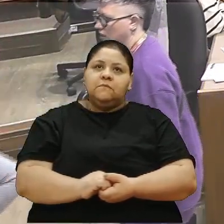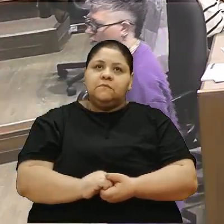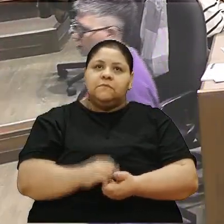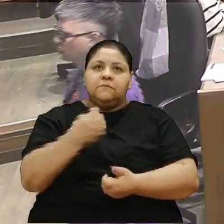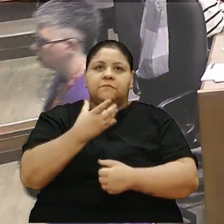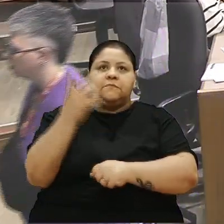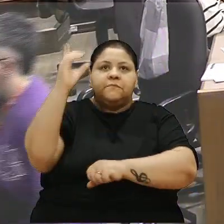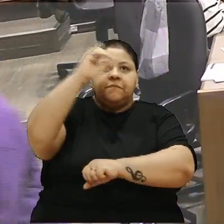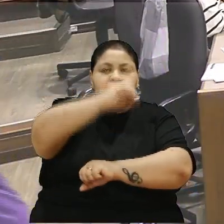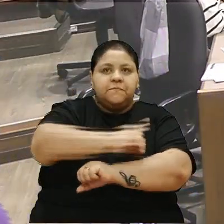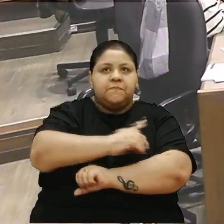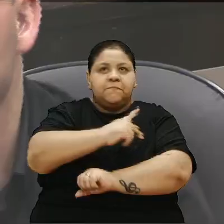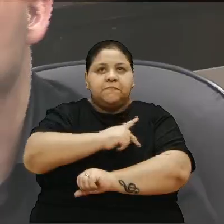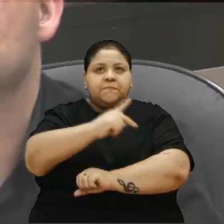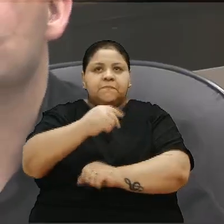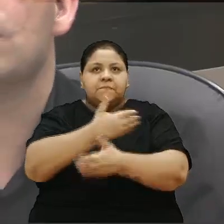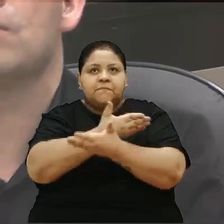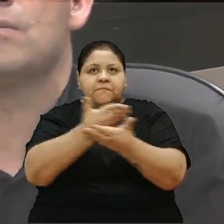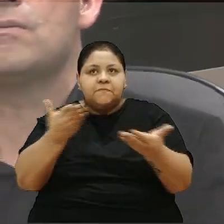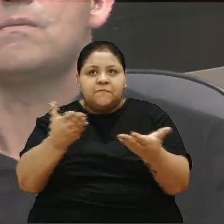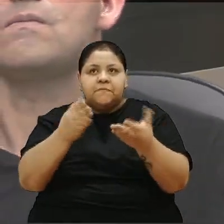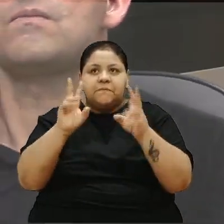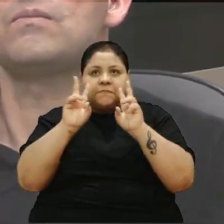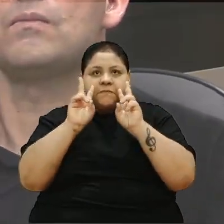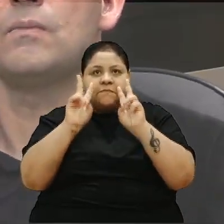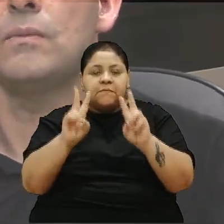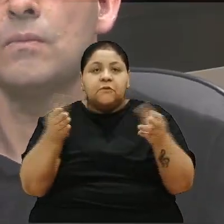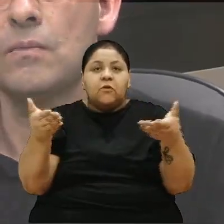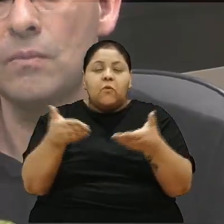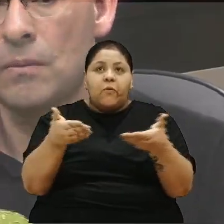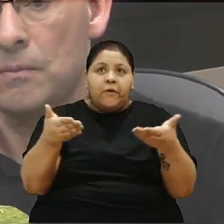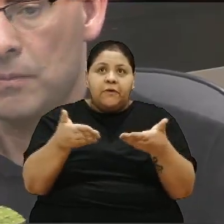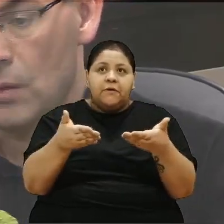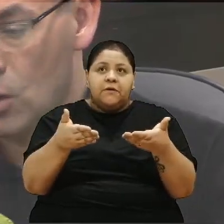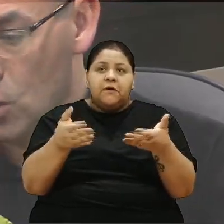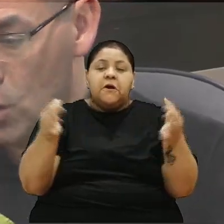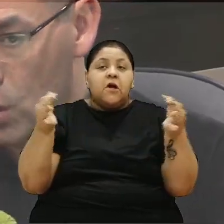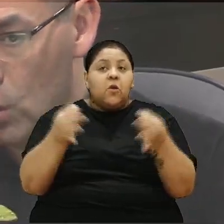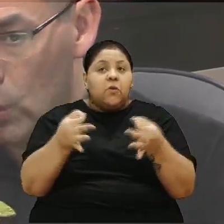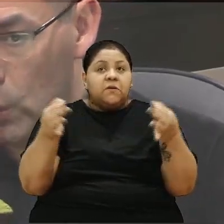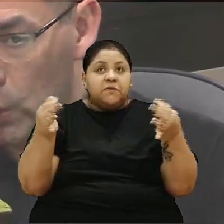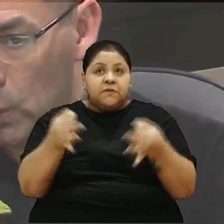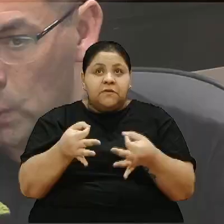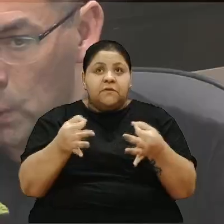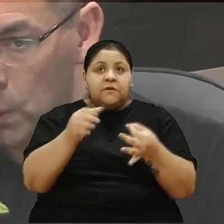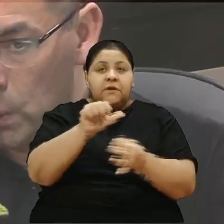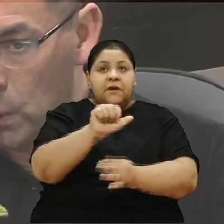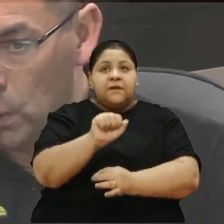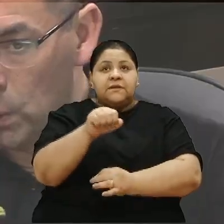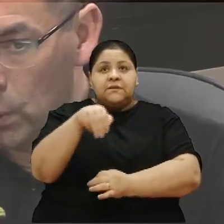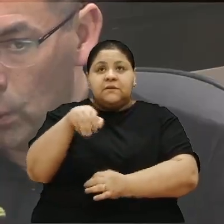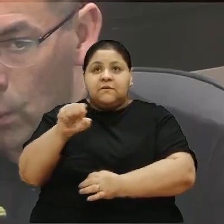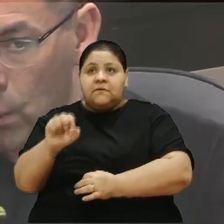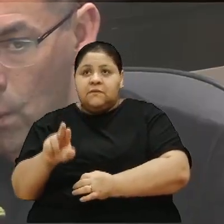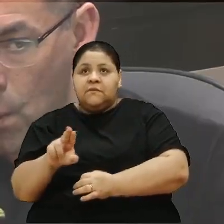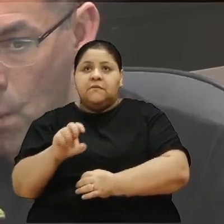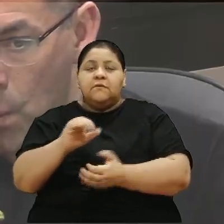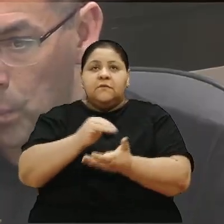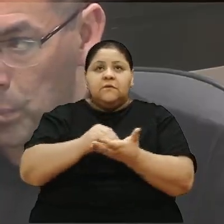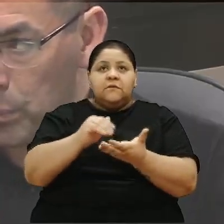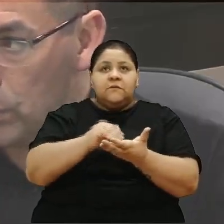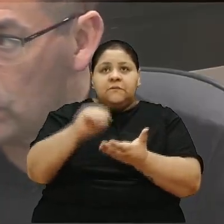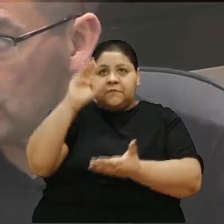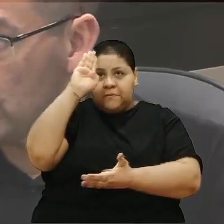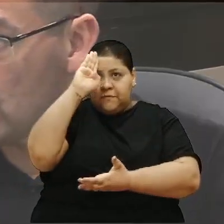Bom dia, presidente. Bom dia, o pessoal que nos assiste. Hoje eu venho aqui elogiar a SMU, o secretário Bressan,